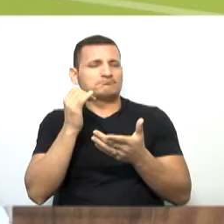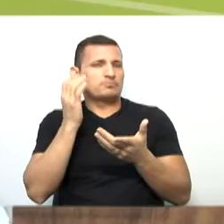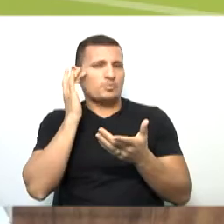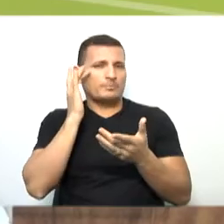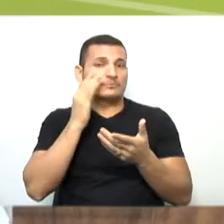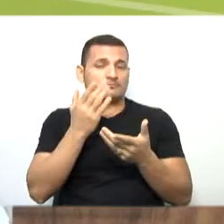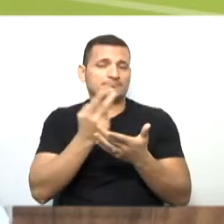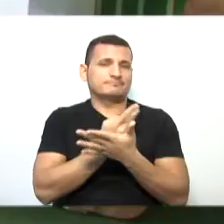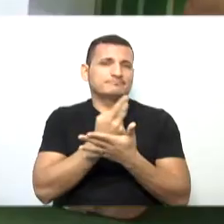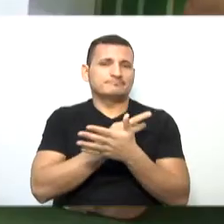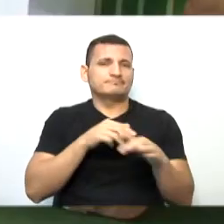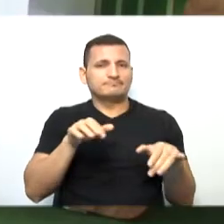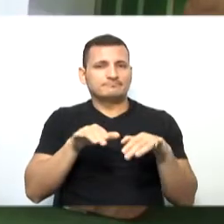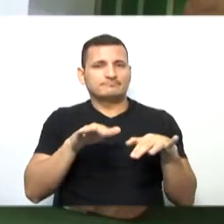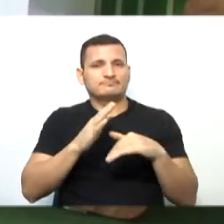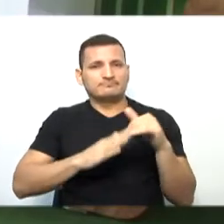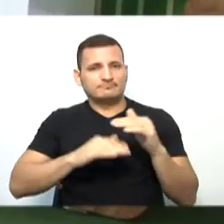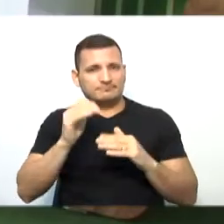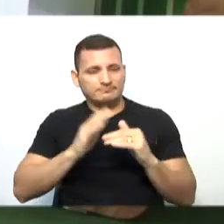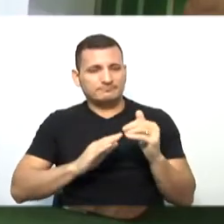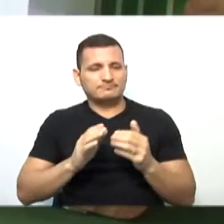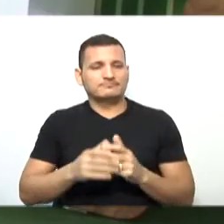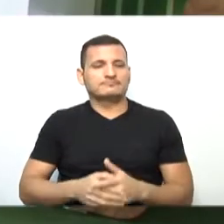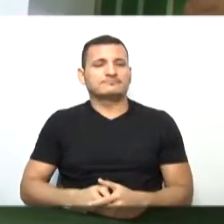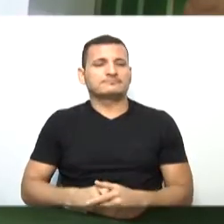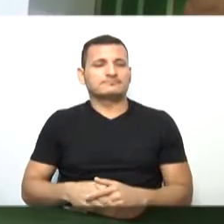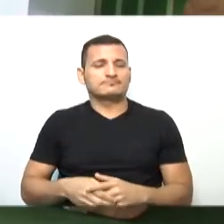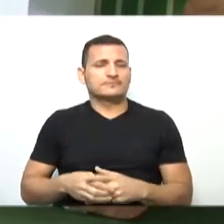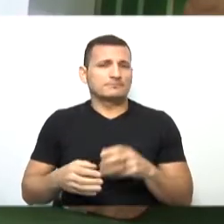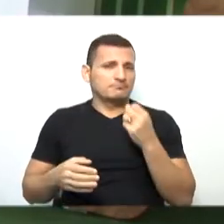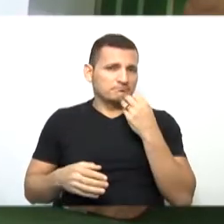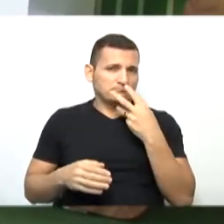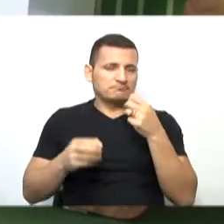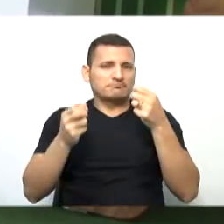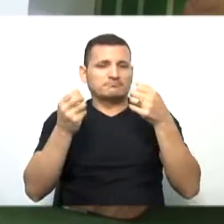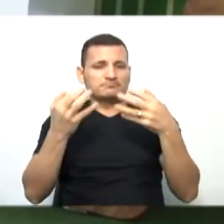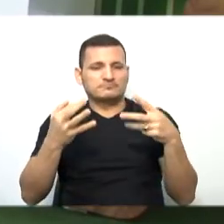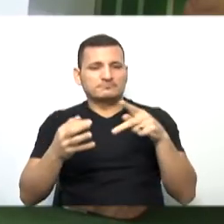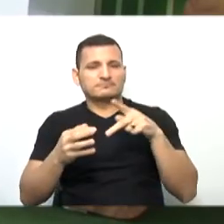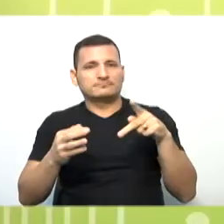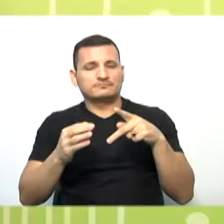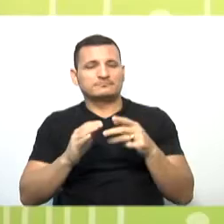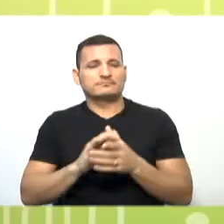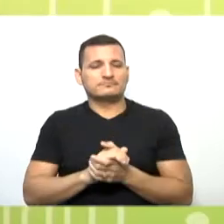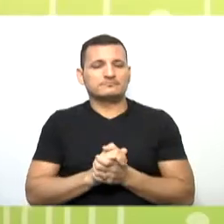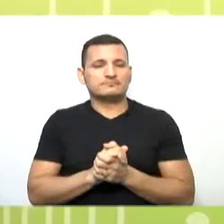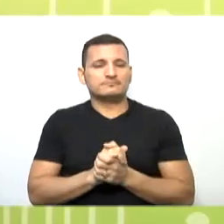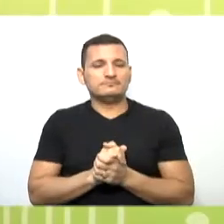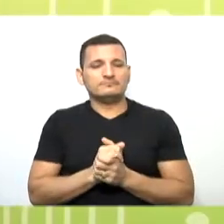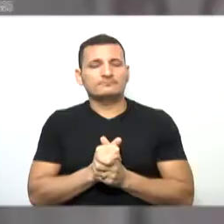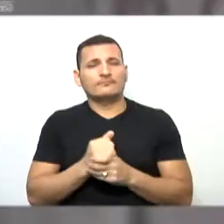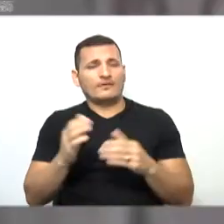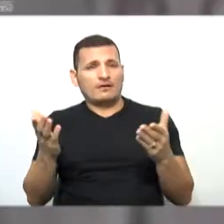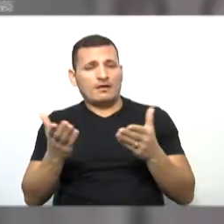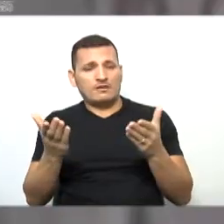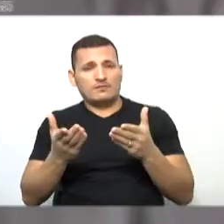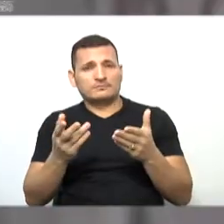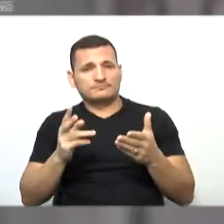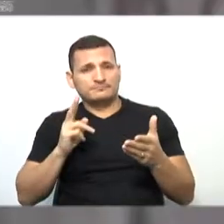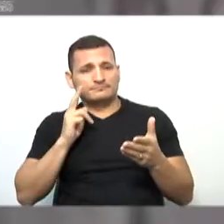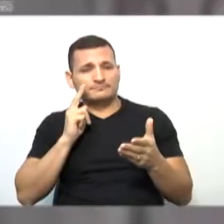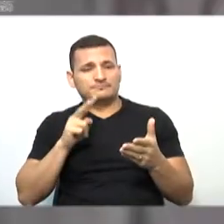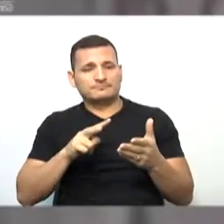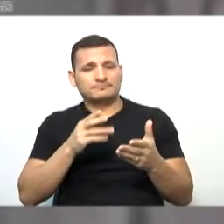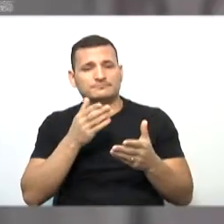erro do programador. Isso, muito bom, professor. Boas explicações. Erro do programador. Gente, vamos cortar aqui para o nosso